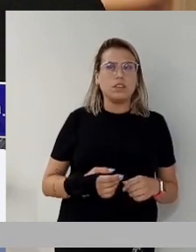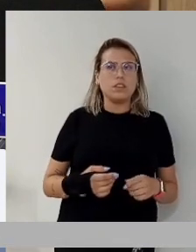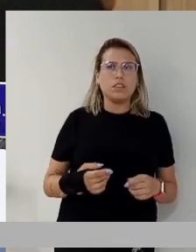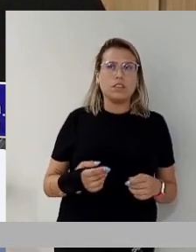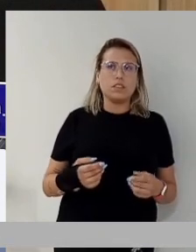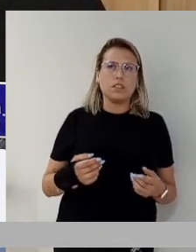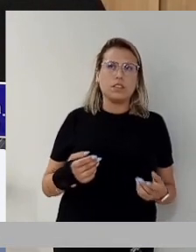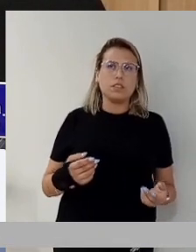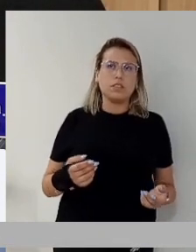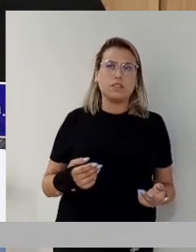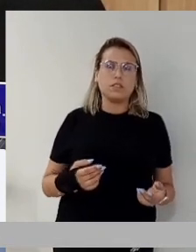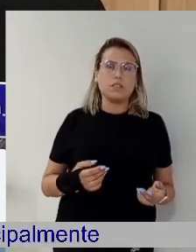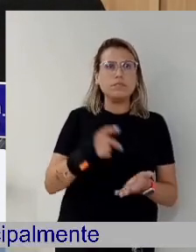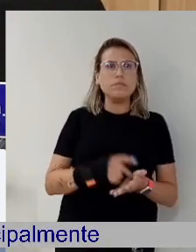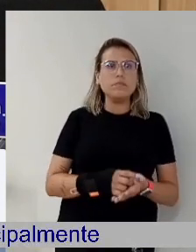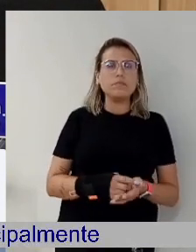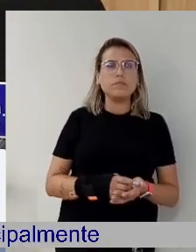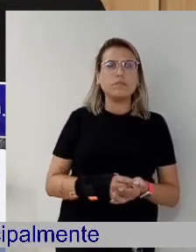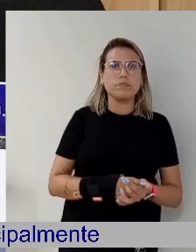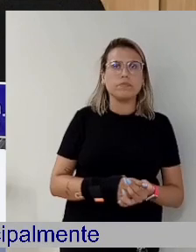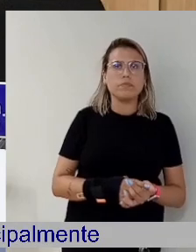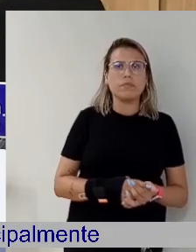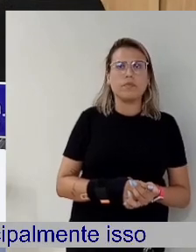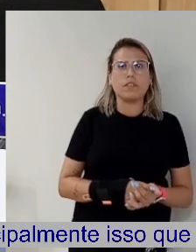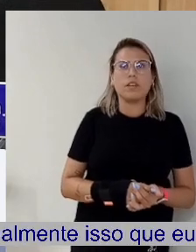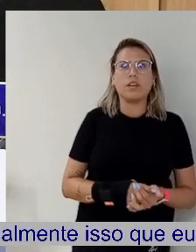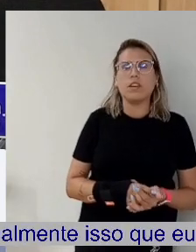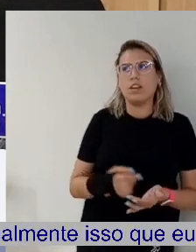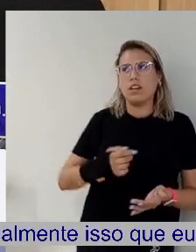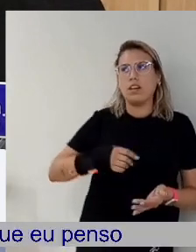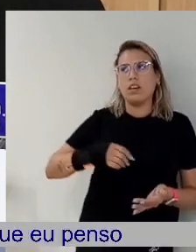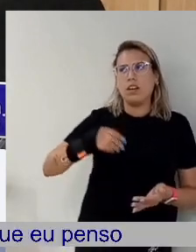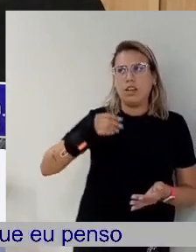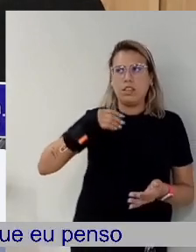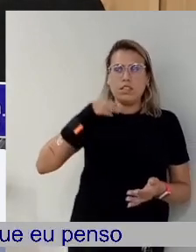isso principalmente isso que eu